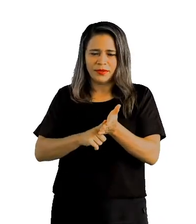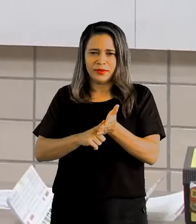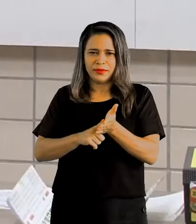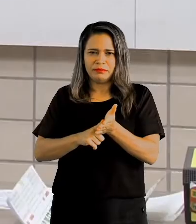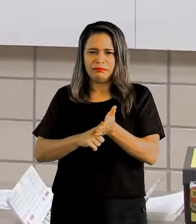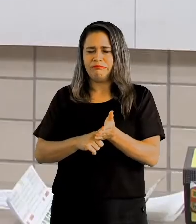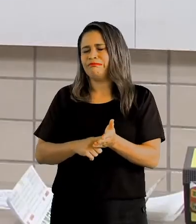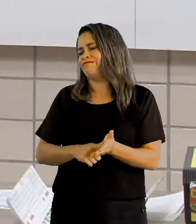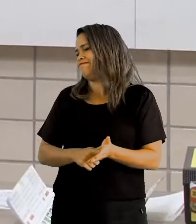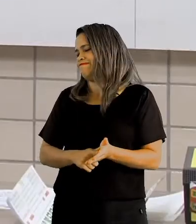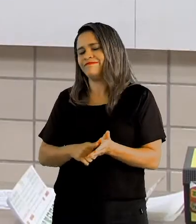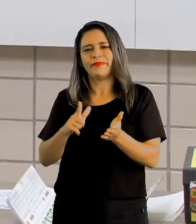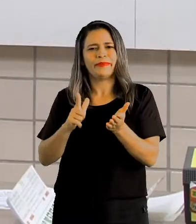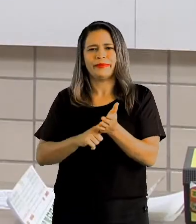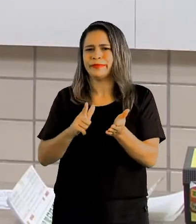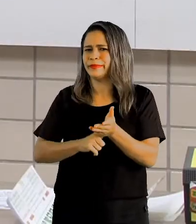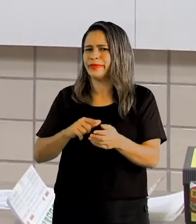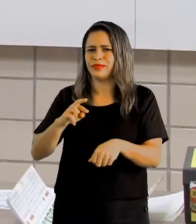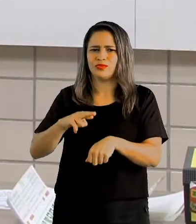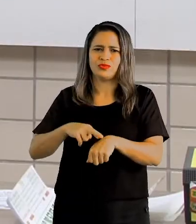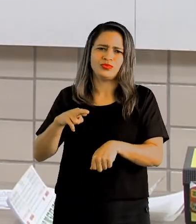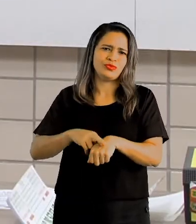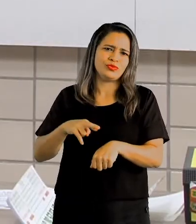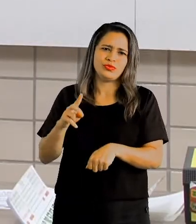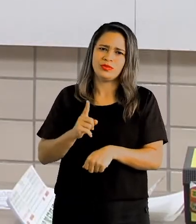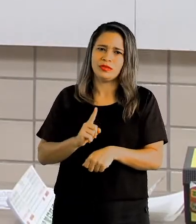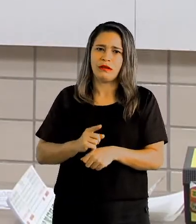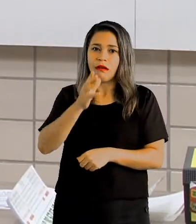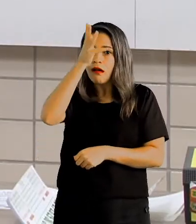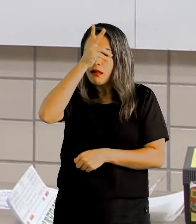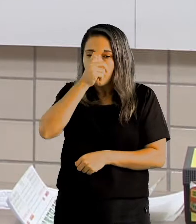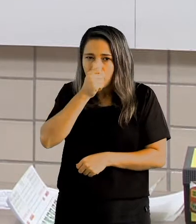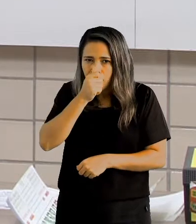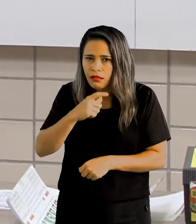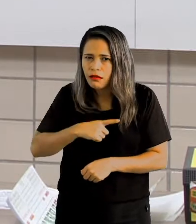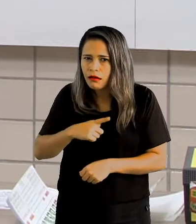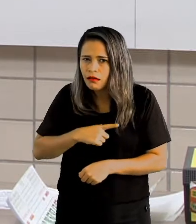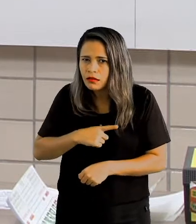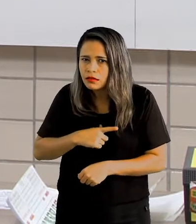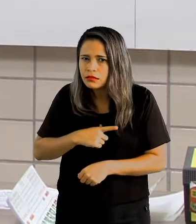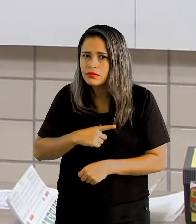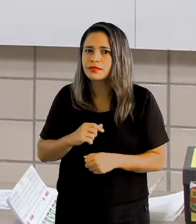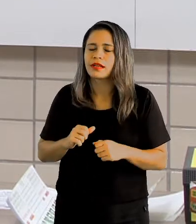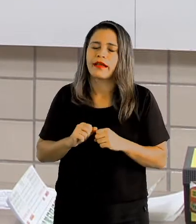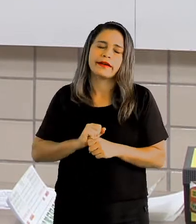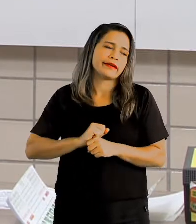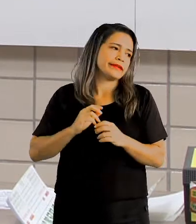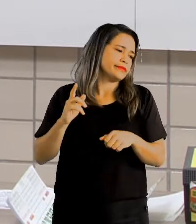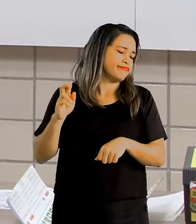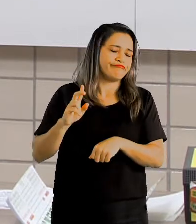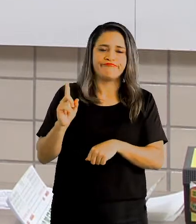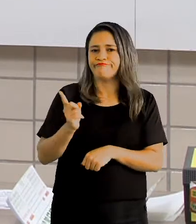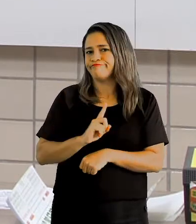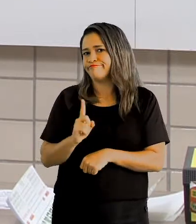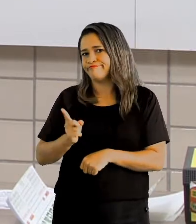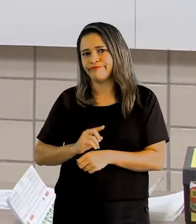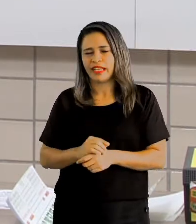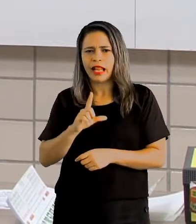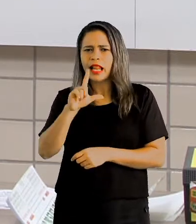pena, não rima, não tem o mesmo som. Galinha, tem? Claro que não.